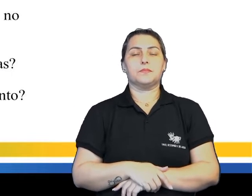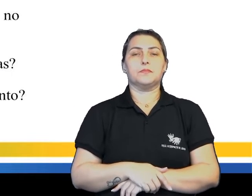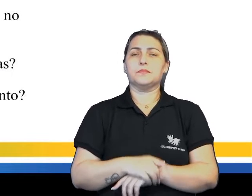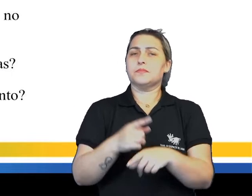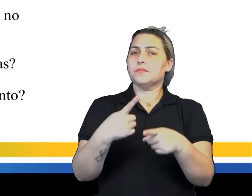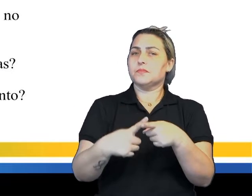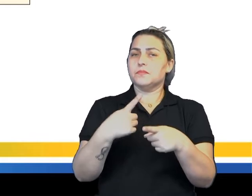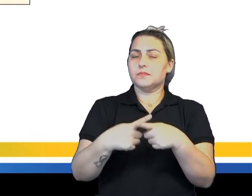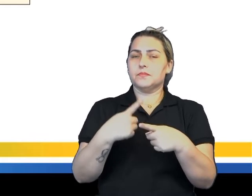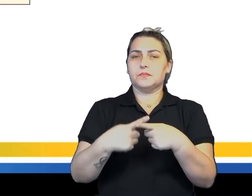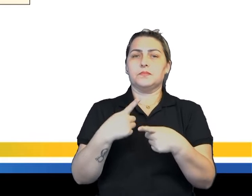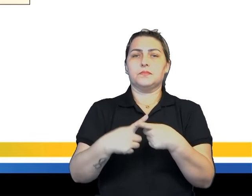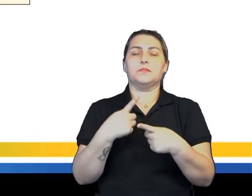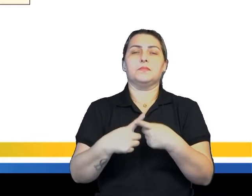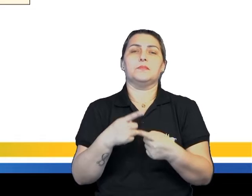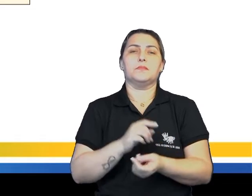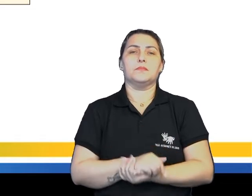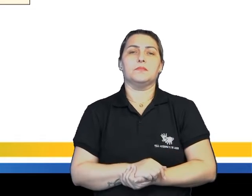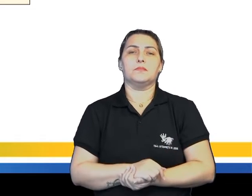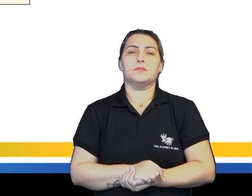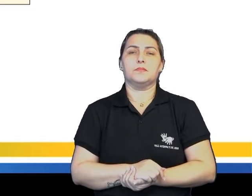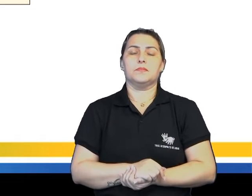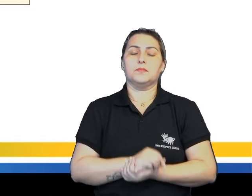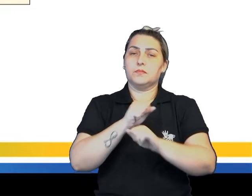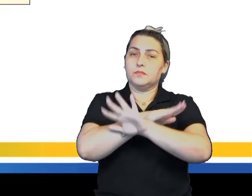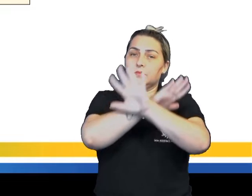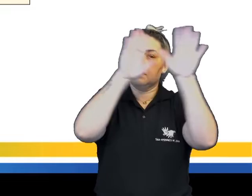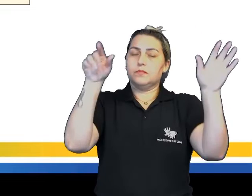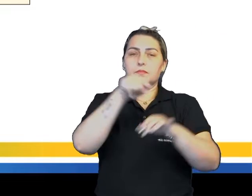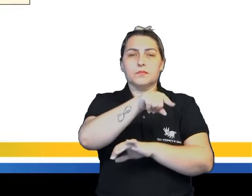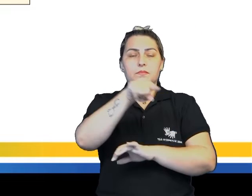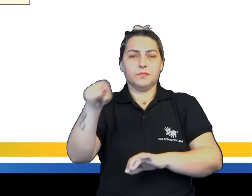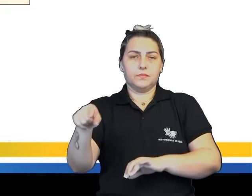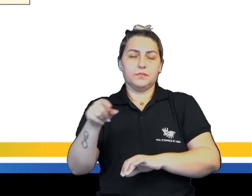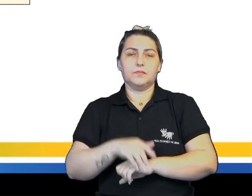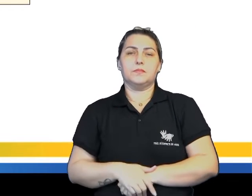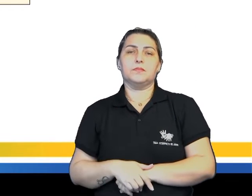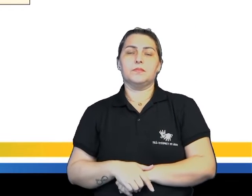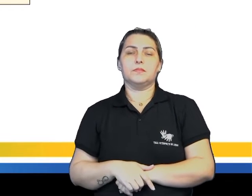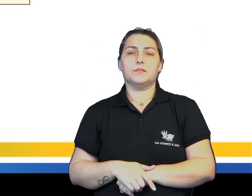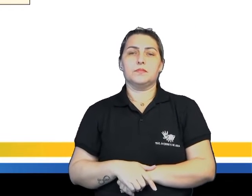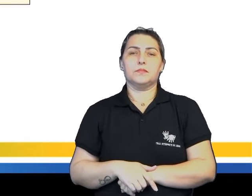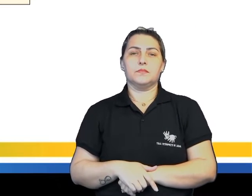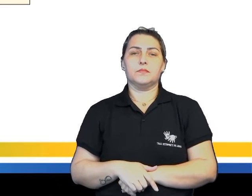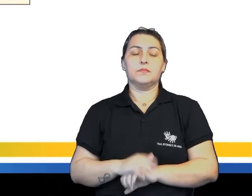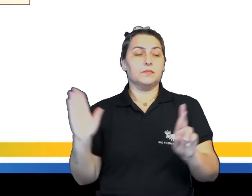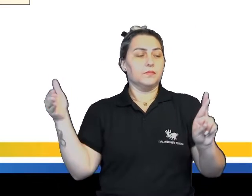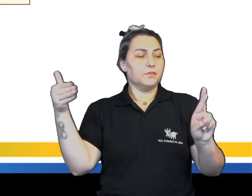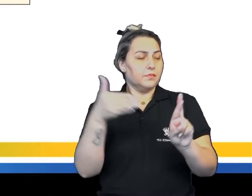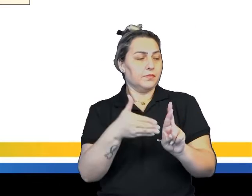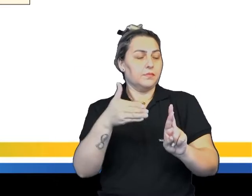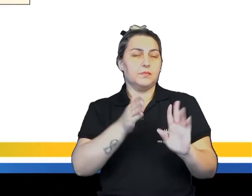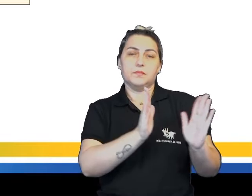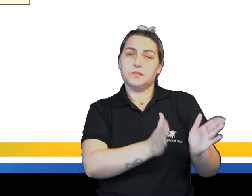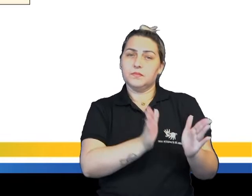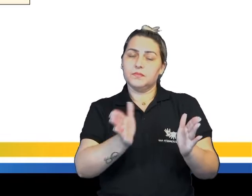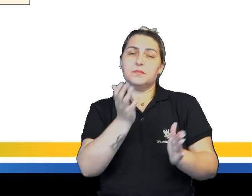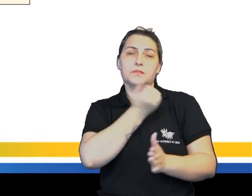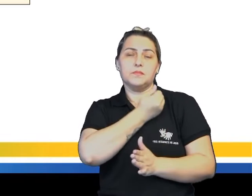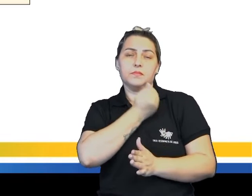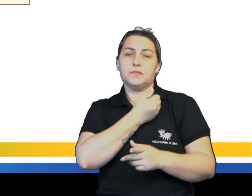Por que eu coloquei bem claro para vocês a classificação referente à ordem dos